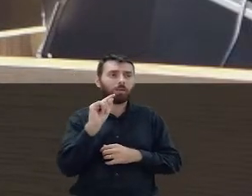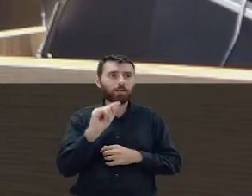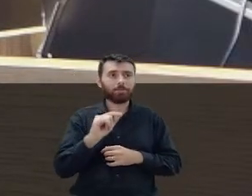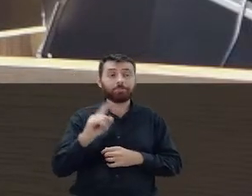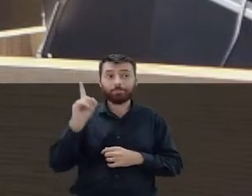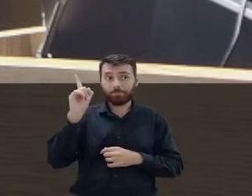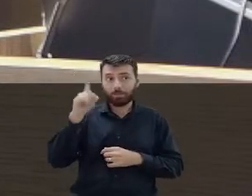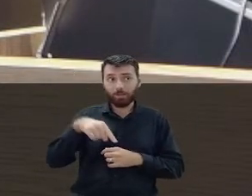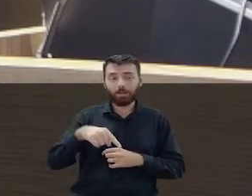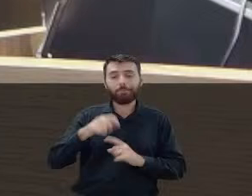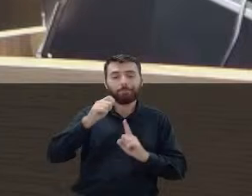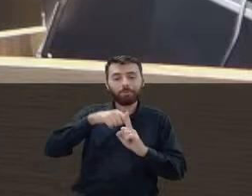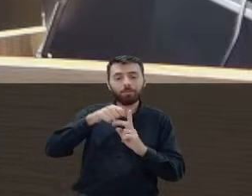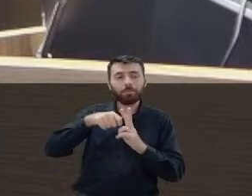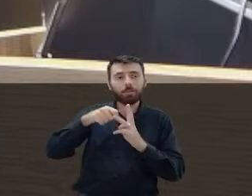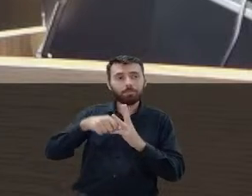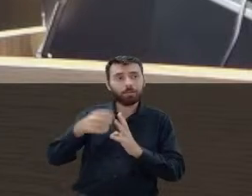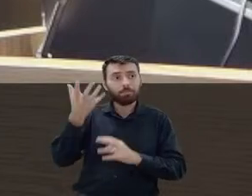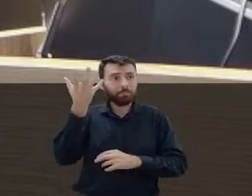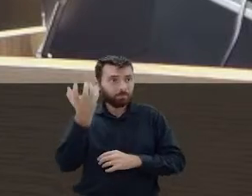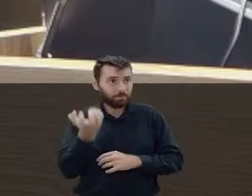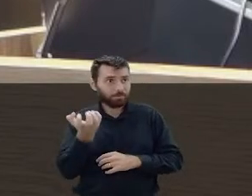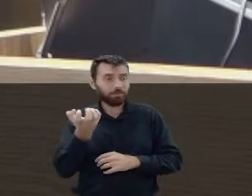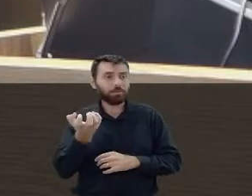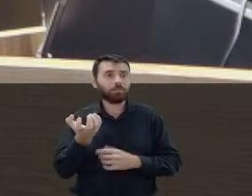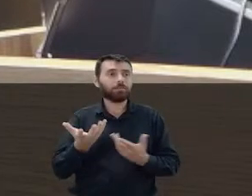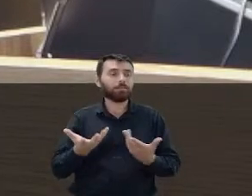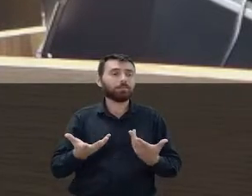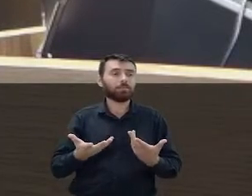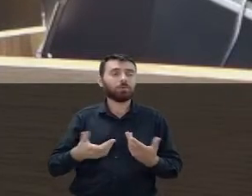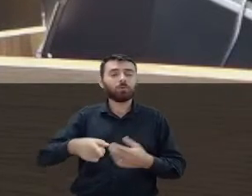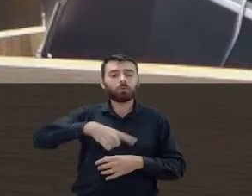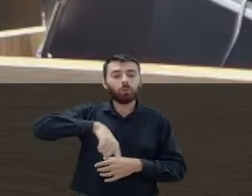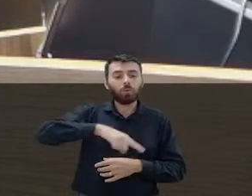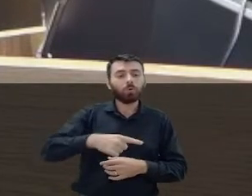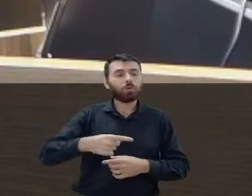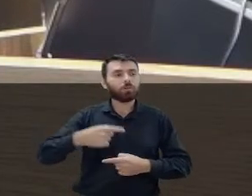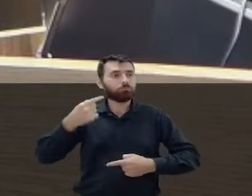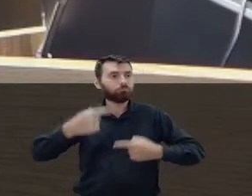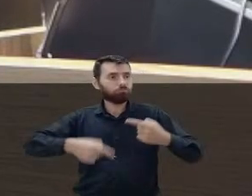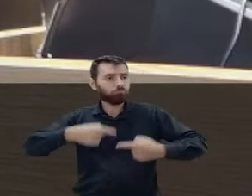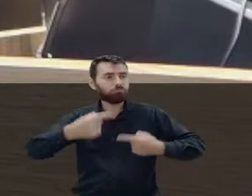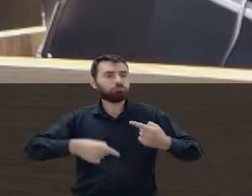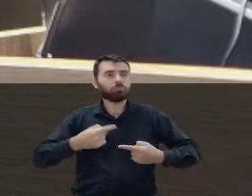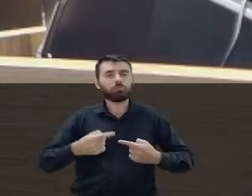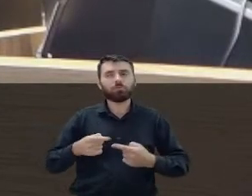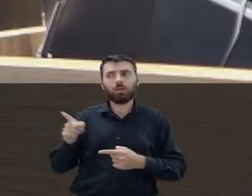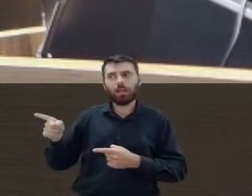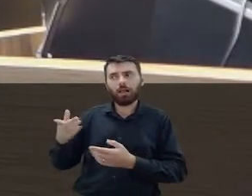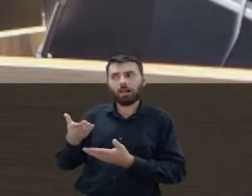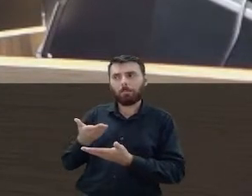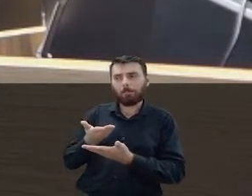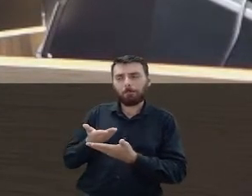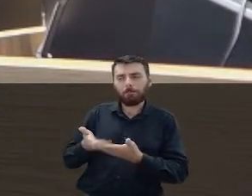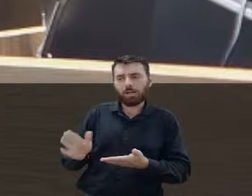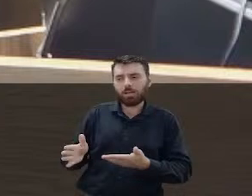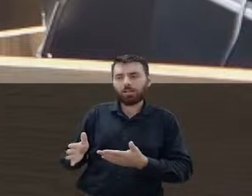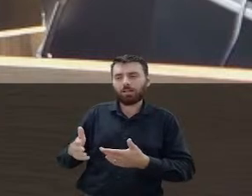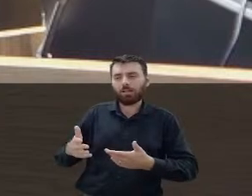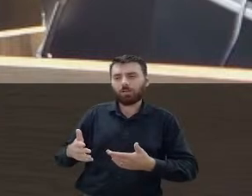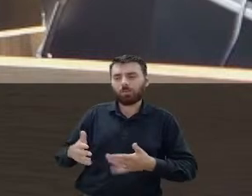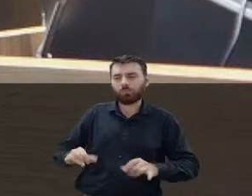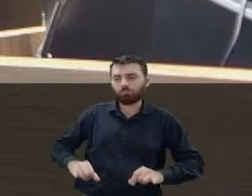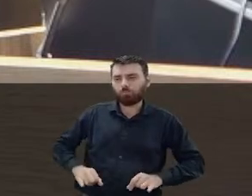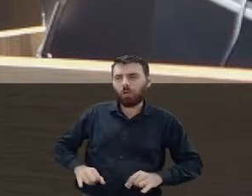da pensão mensal como lucro cessante. Veja, não estamos discutindo aqui lesão permanente, estamos discutindo aqui